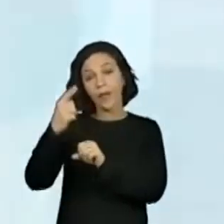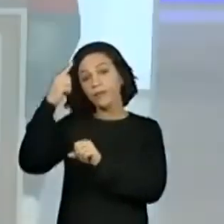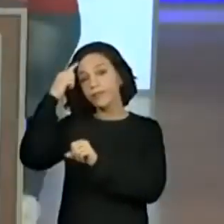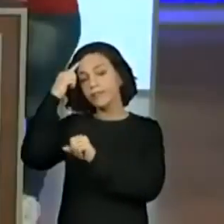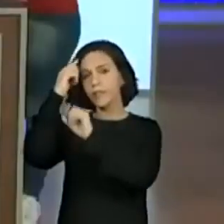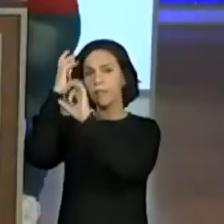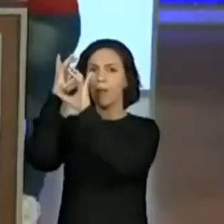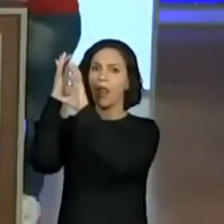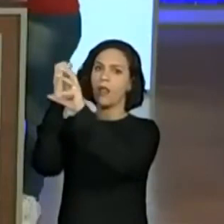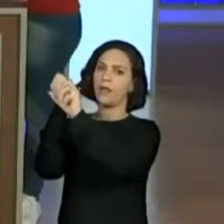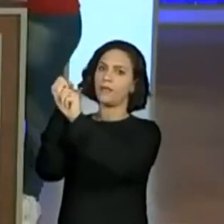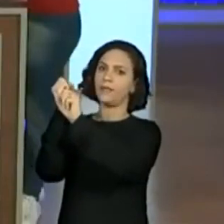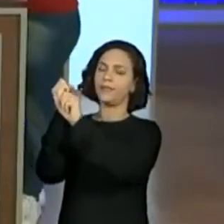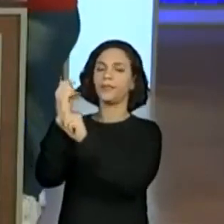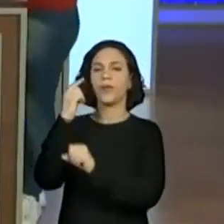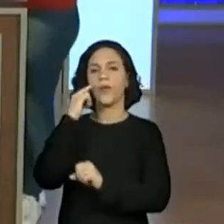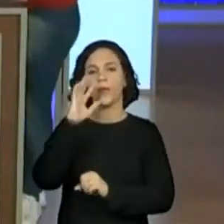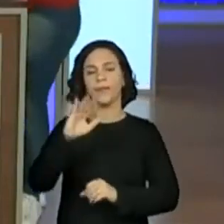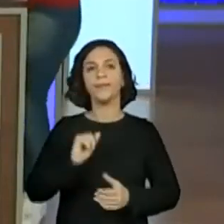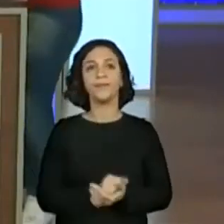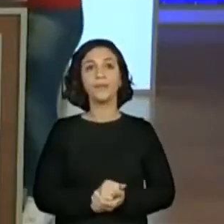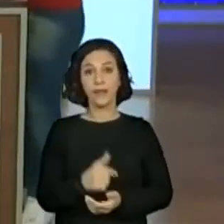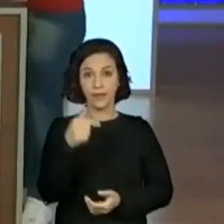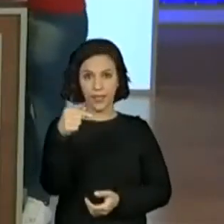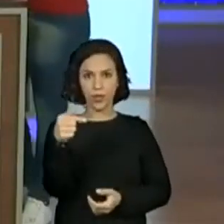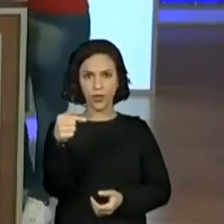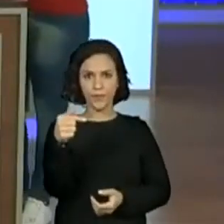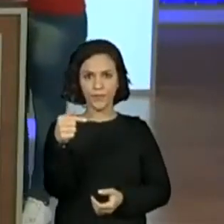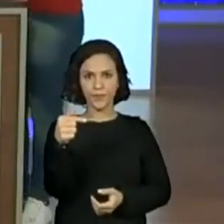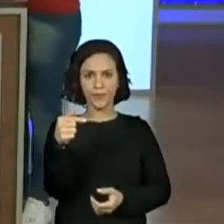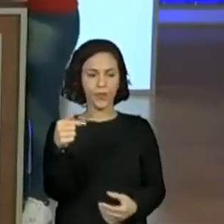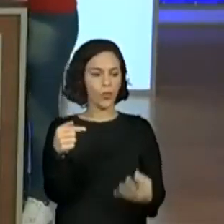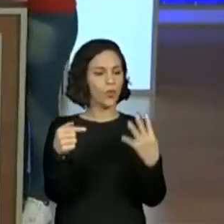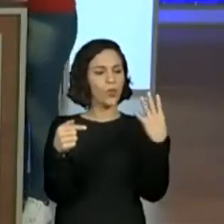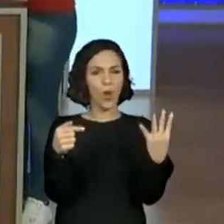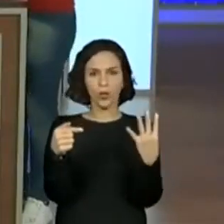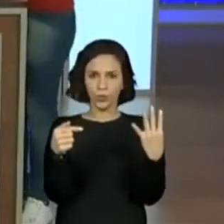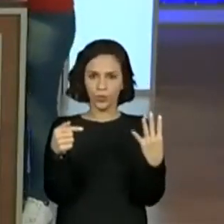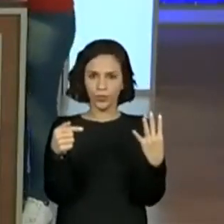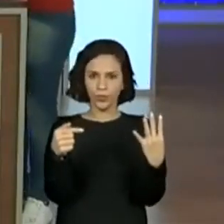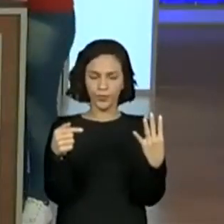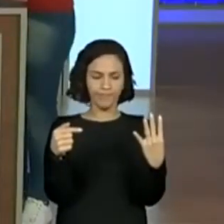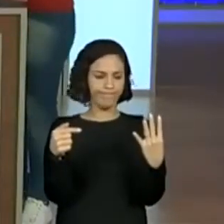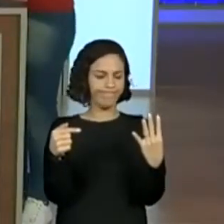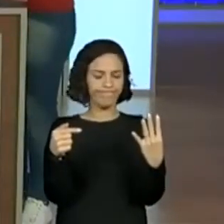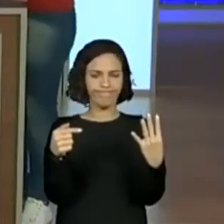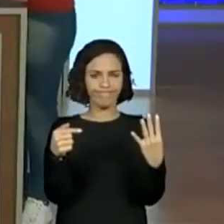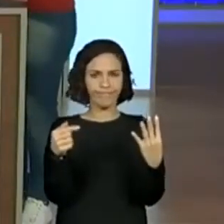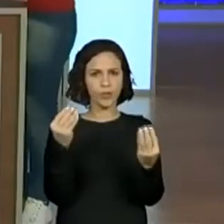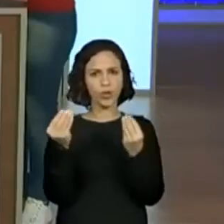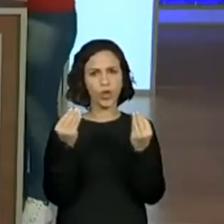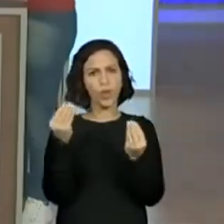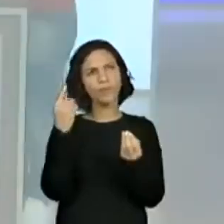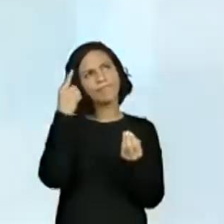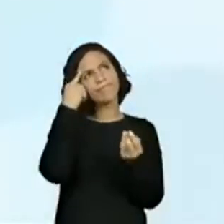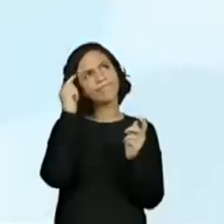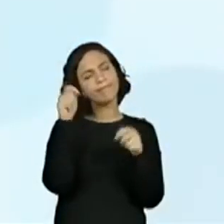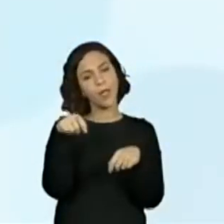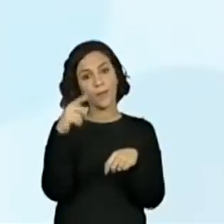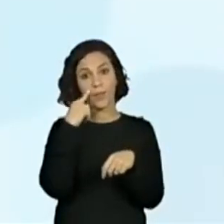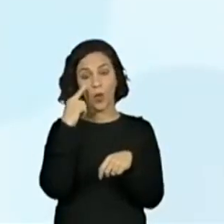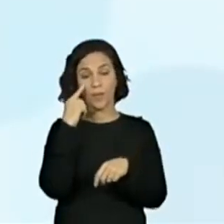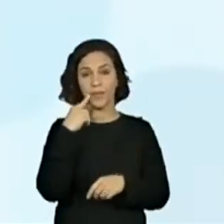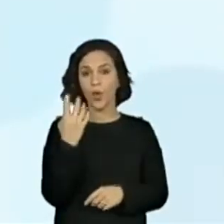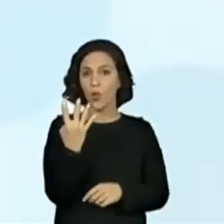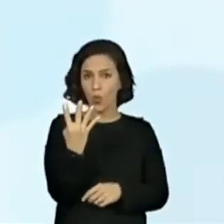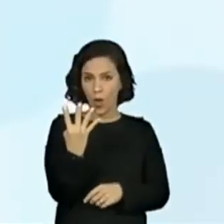cálculo mental? Olha só, nós temos aqui o 7 e temos o número 4. Como nós podemos pensar? Se o